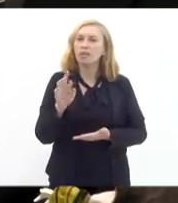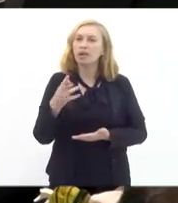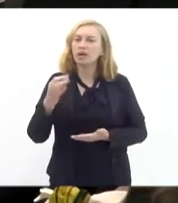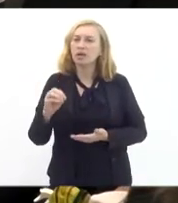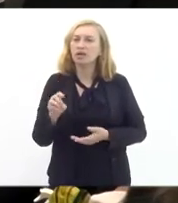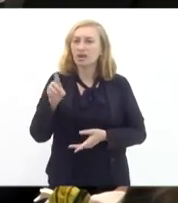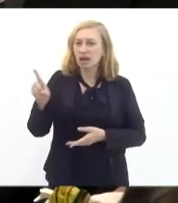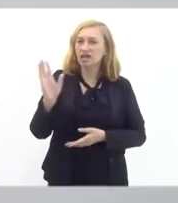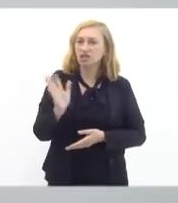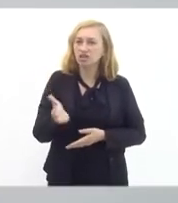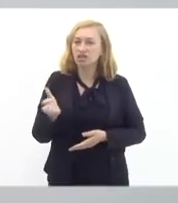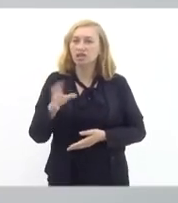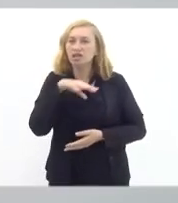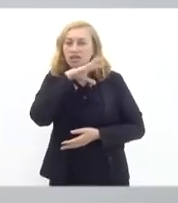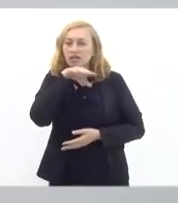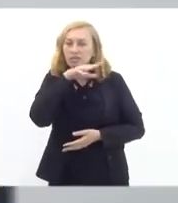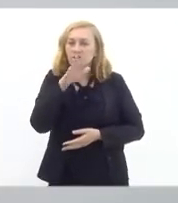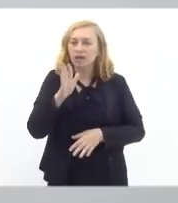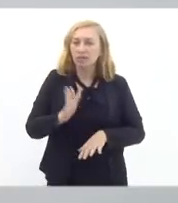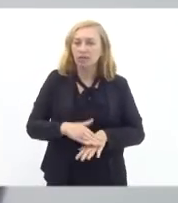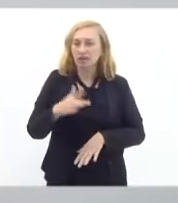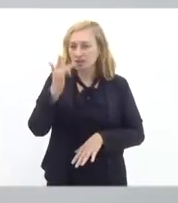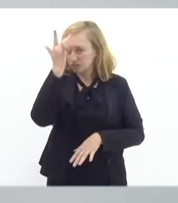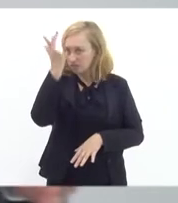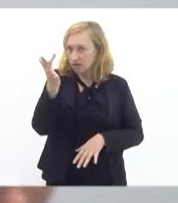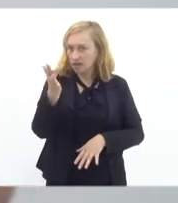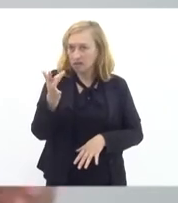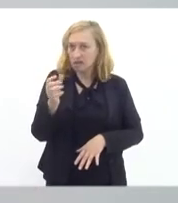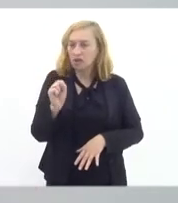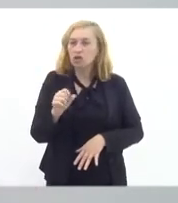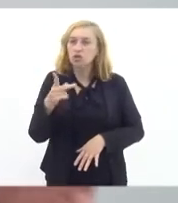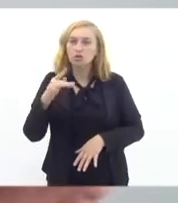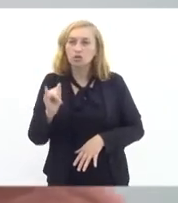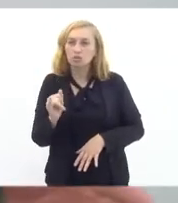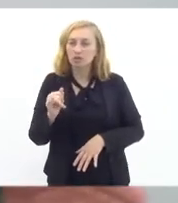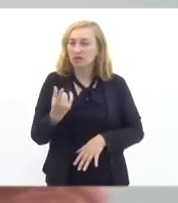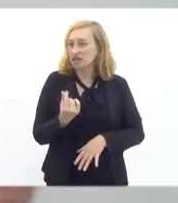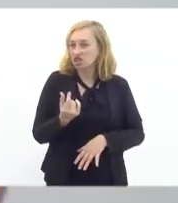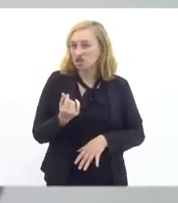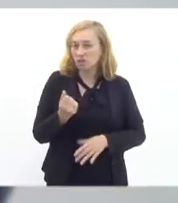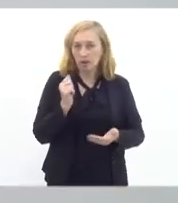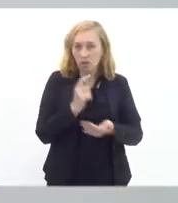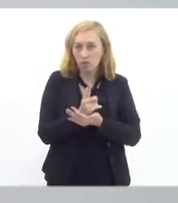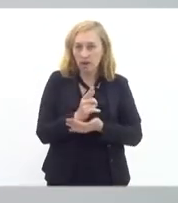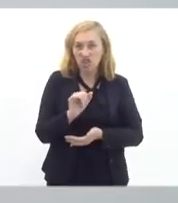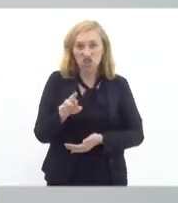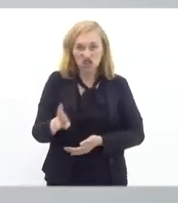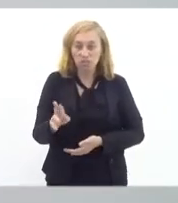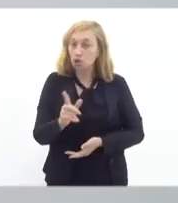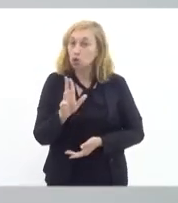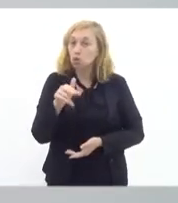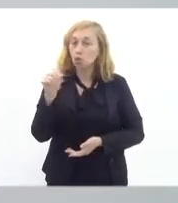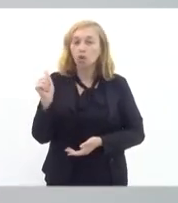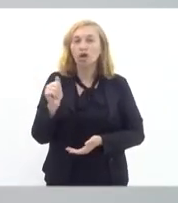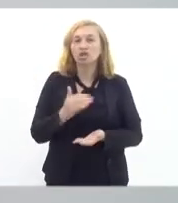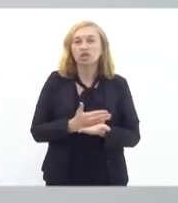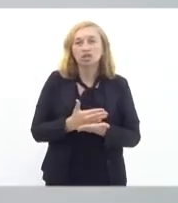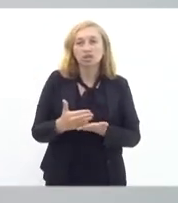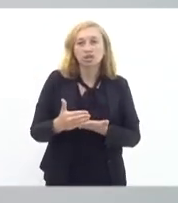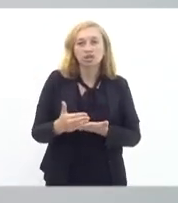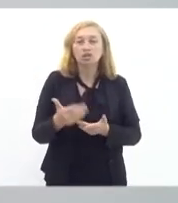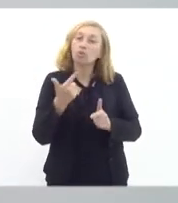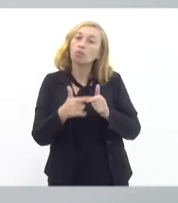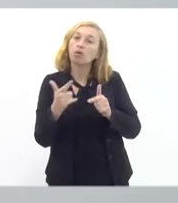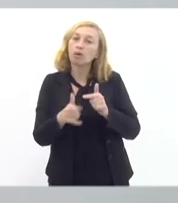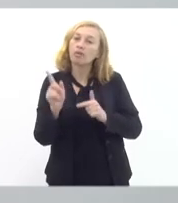estão os animais, é mais prático. E não adianta que a Suípa não vai ter dinheiro para comprar chip nunca. Então a gente iniciou. O problema